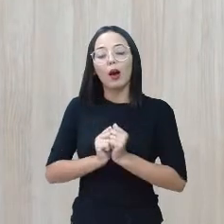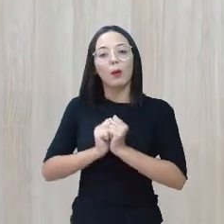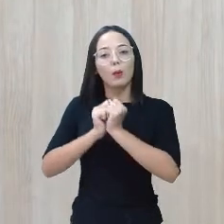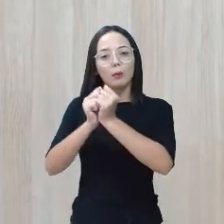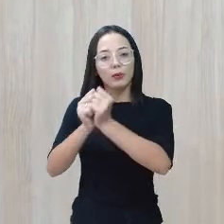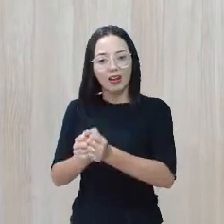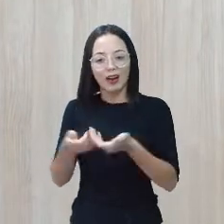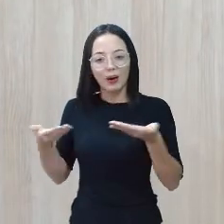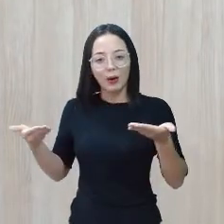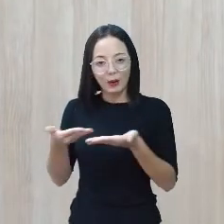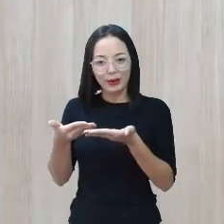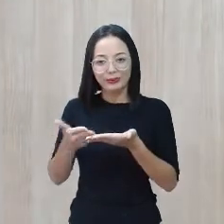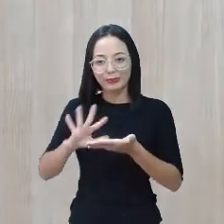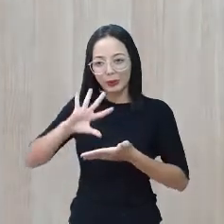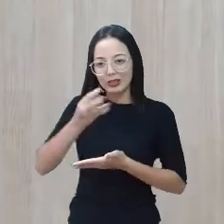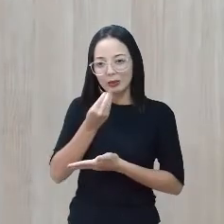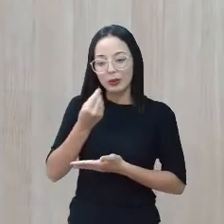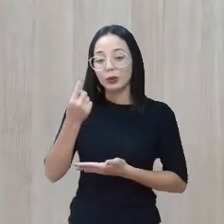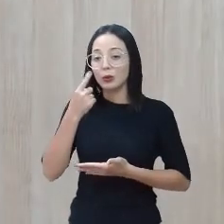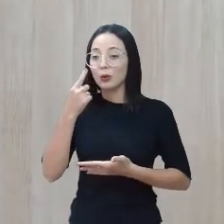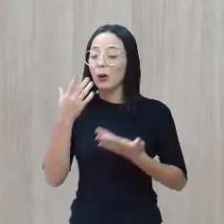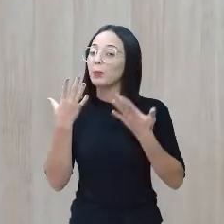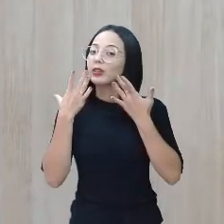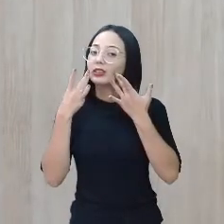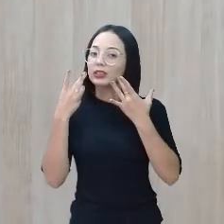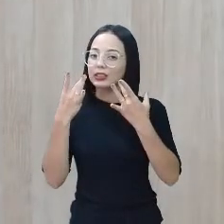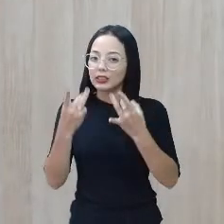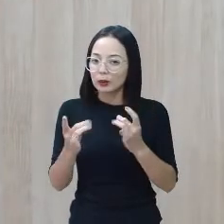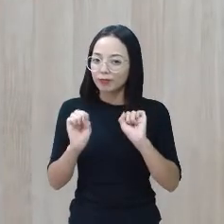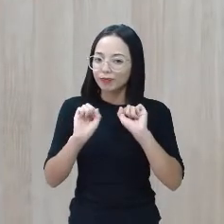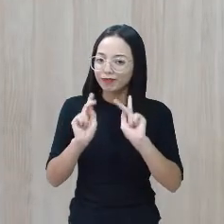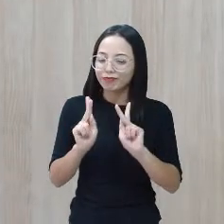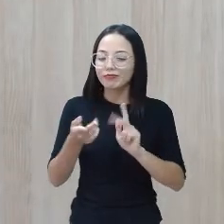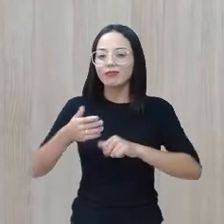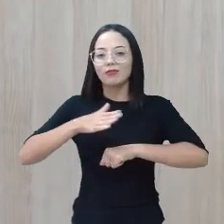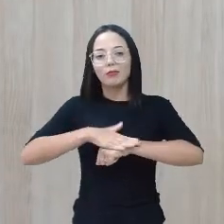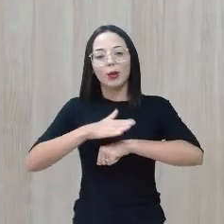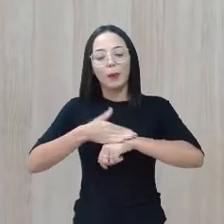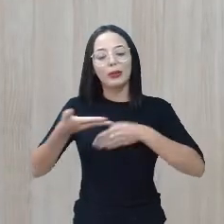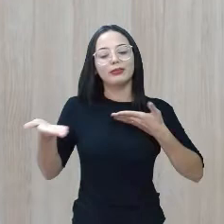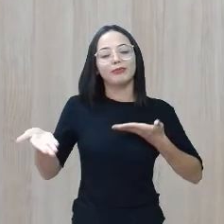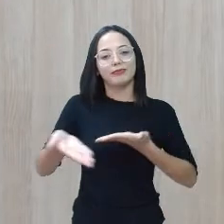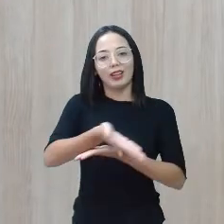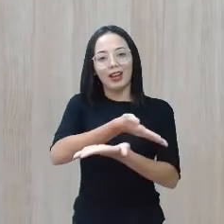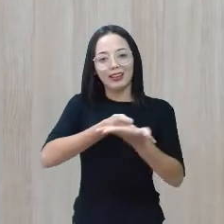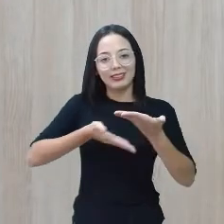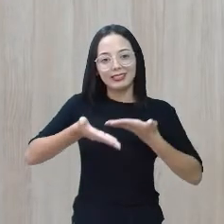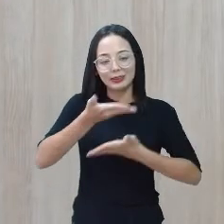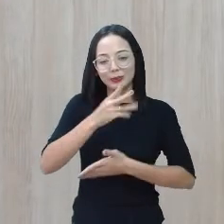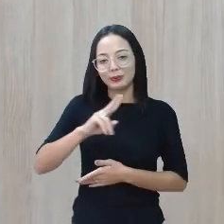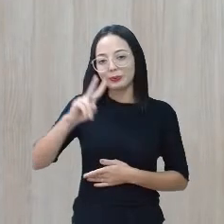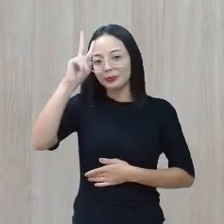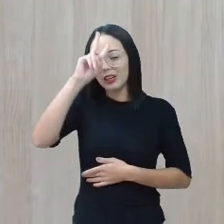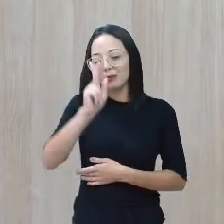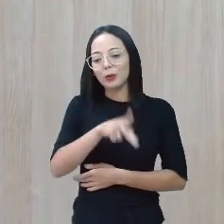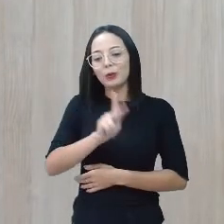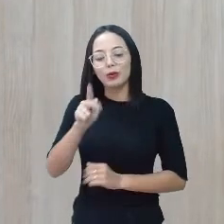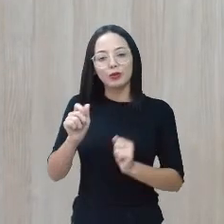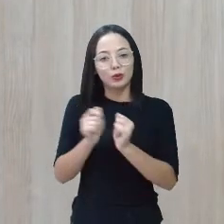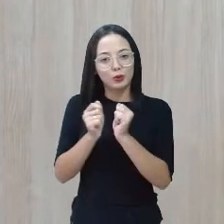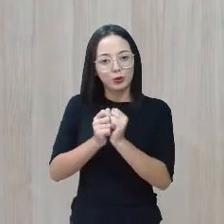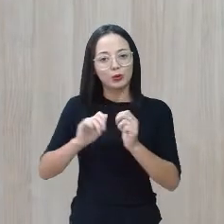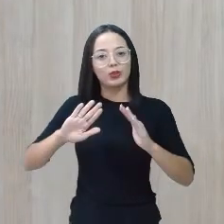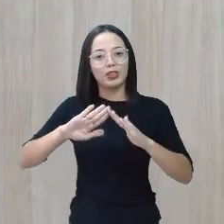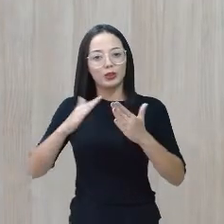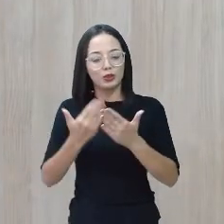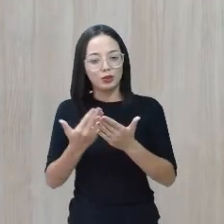nessa linda viagem. Então prestem bastante atenção, é um grande momento de interação. Lembrem-se do professor de vocês da